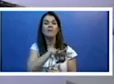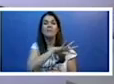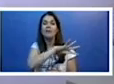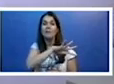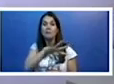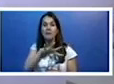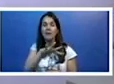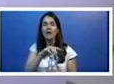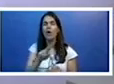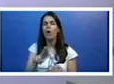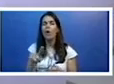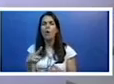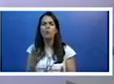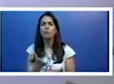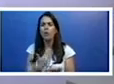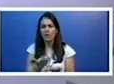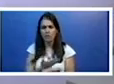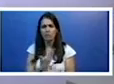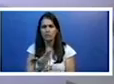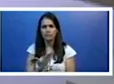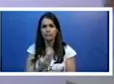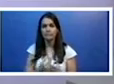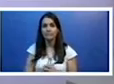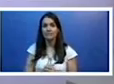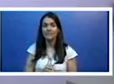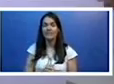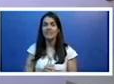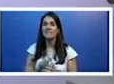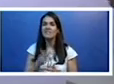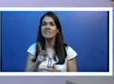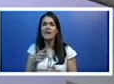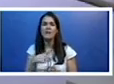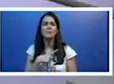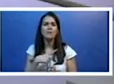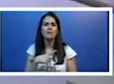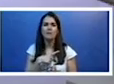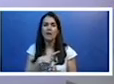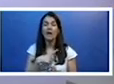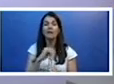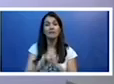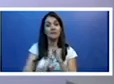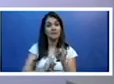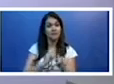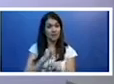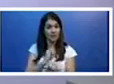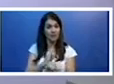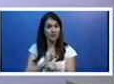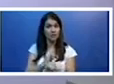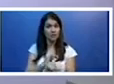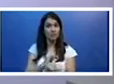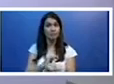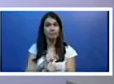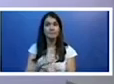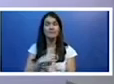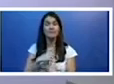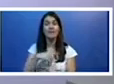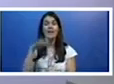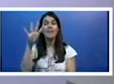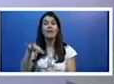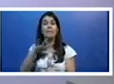no livro. Agora vocês têm. Mas sempre tem em livro, ou se colocar na internet também, aparece essa